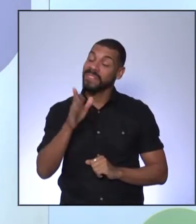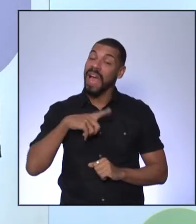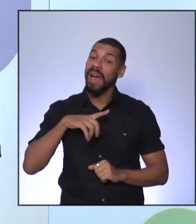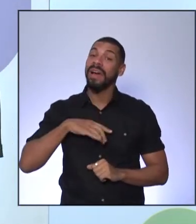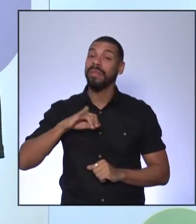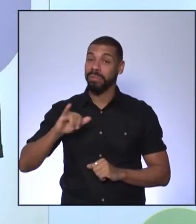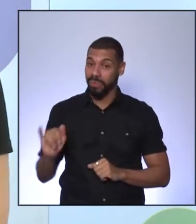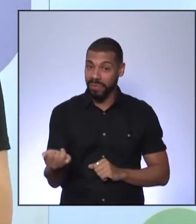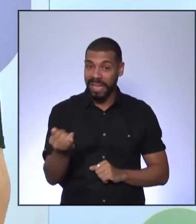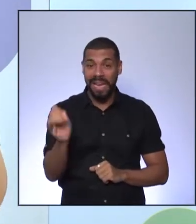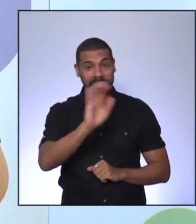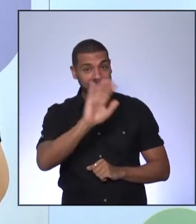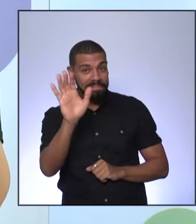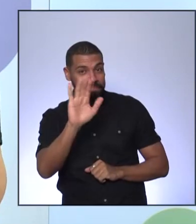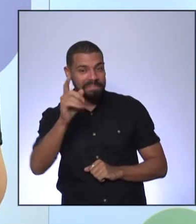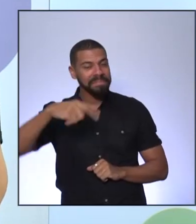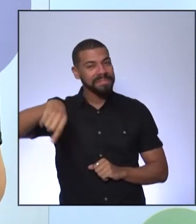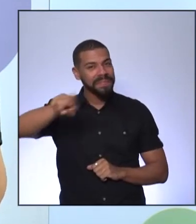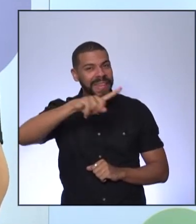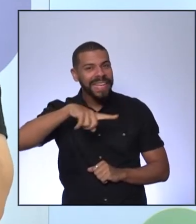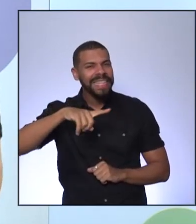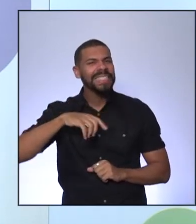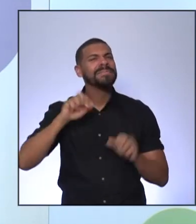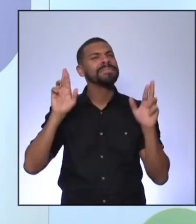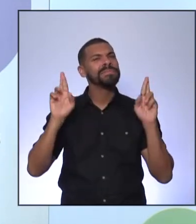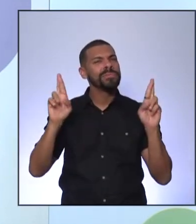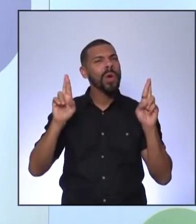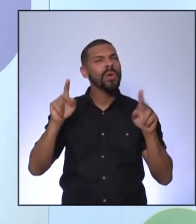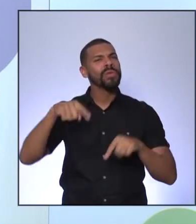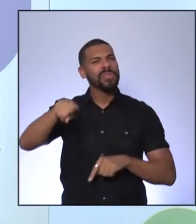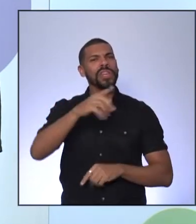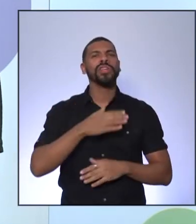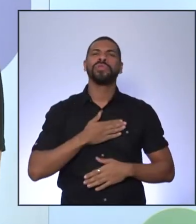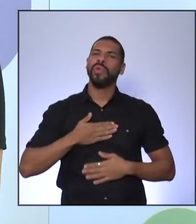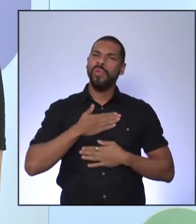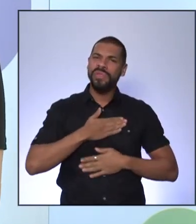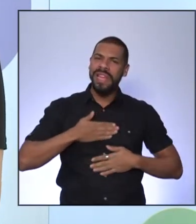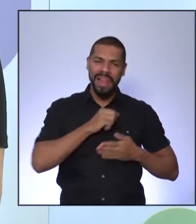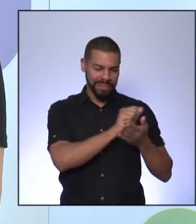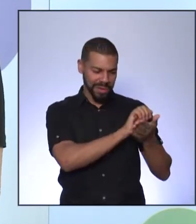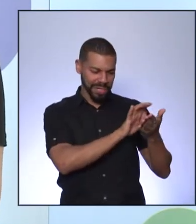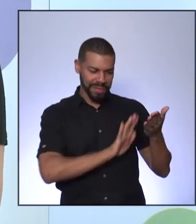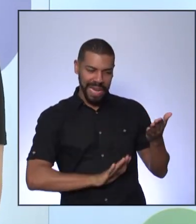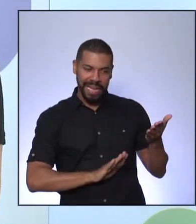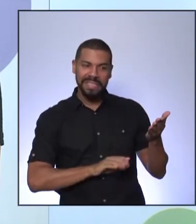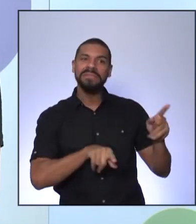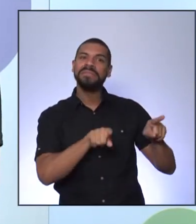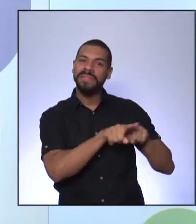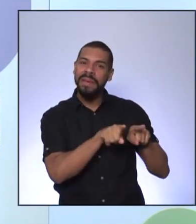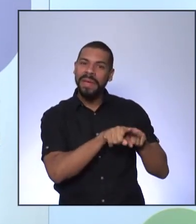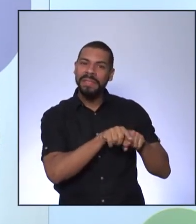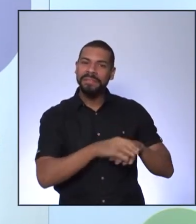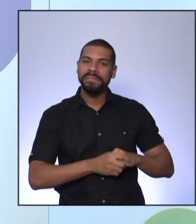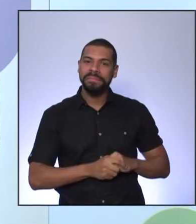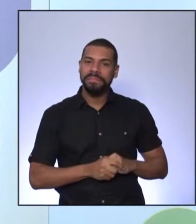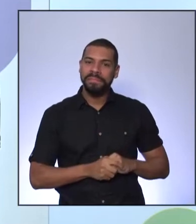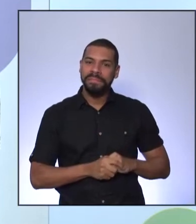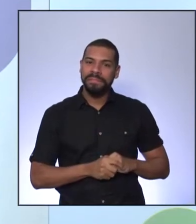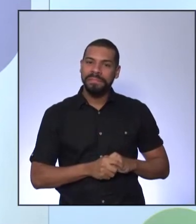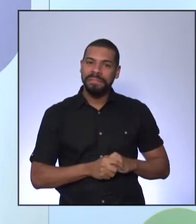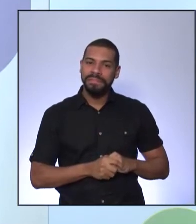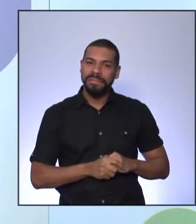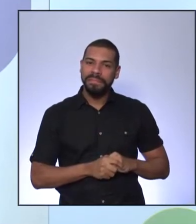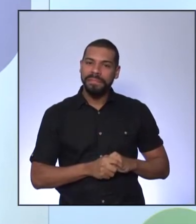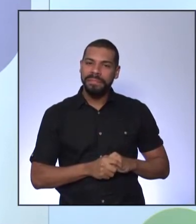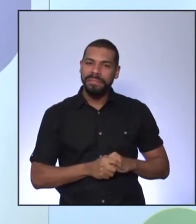vocês também. Eu espero que vocês tenham gostado da atividade. E aí, eu soube agora que a